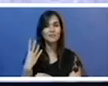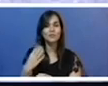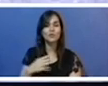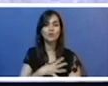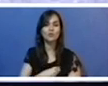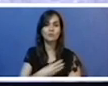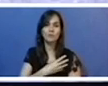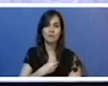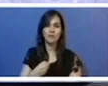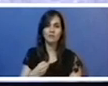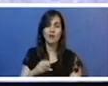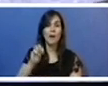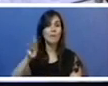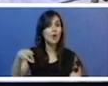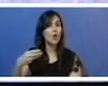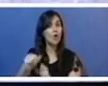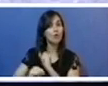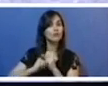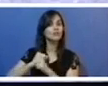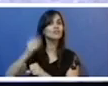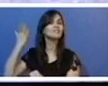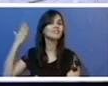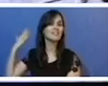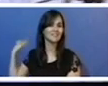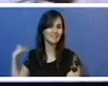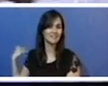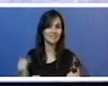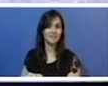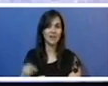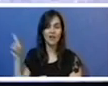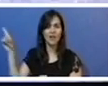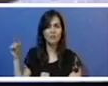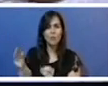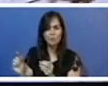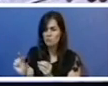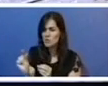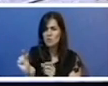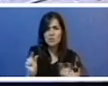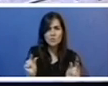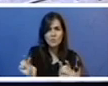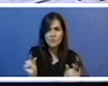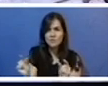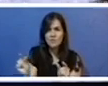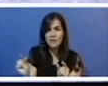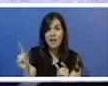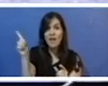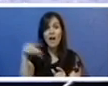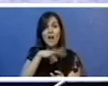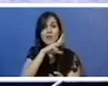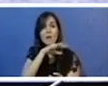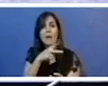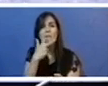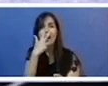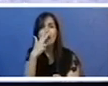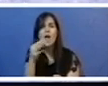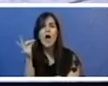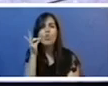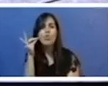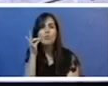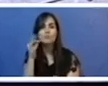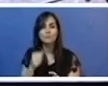anos. Aqui nós temos os pequenos mamíferos, que eram pequenos animais semelhantes a